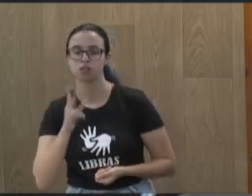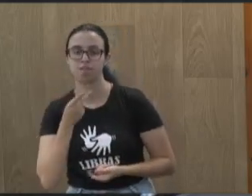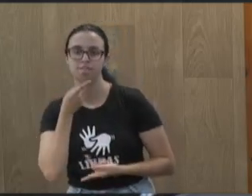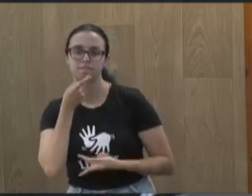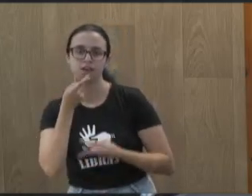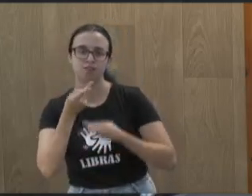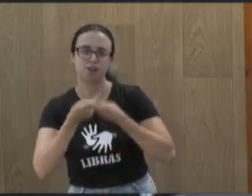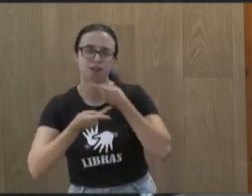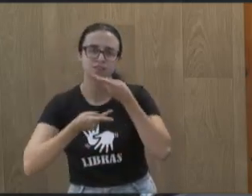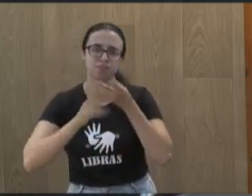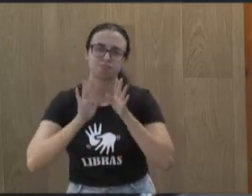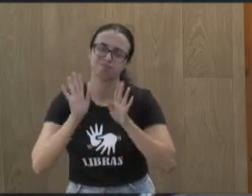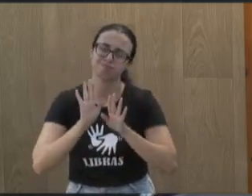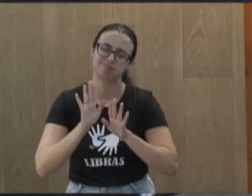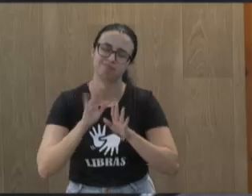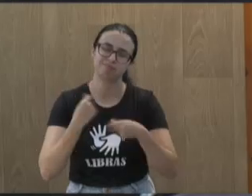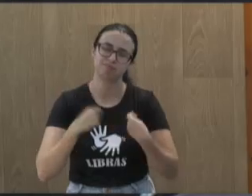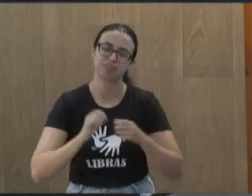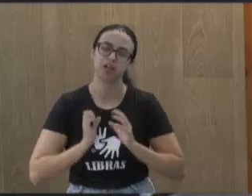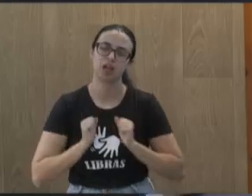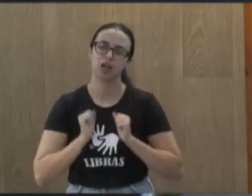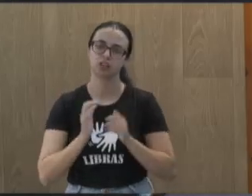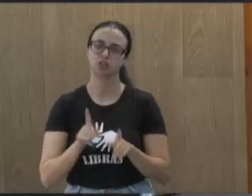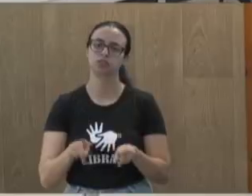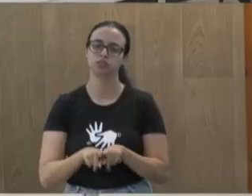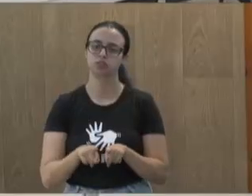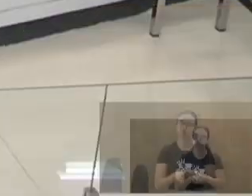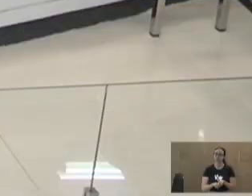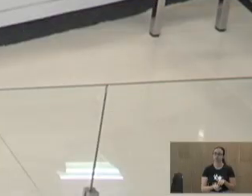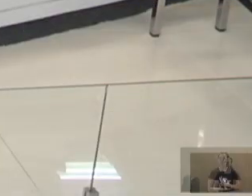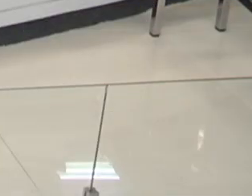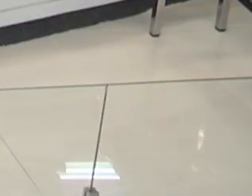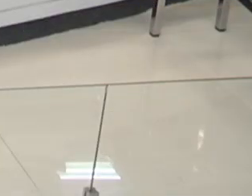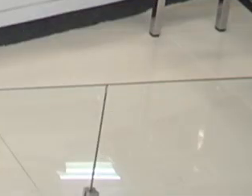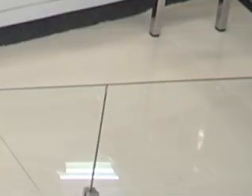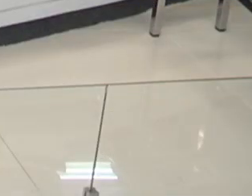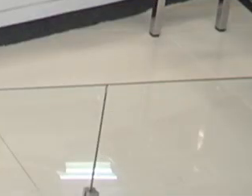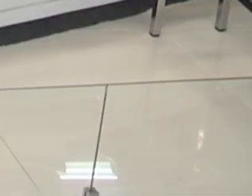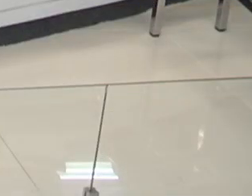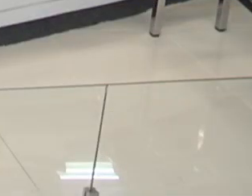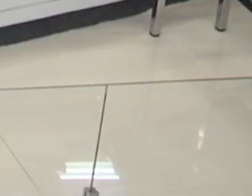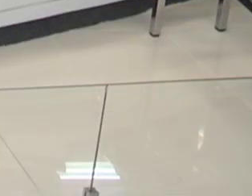mas de ações. Essa é a minha palavra, senhor presidente. Obrigado, vereador Josafá.